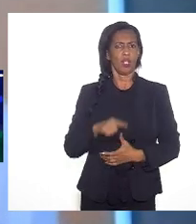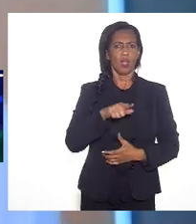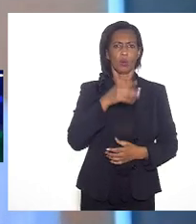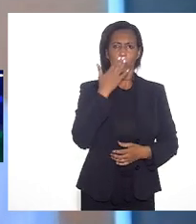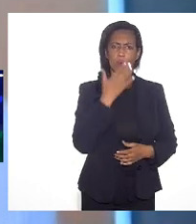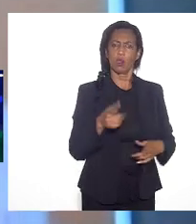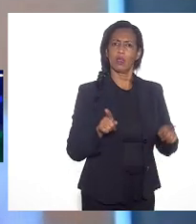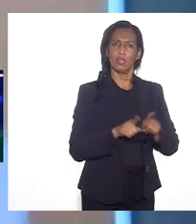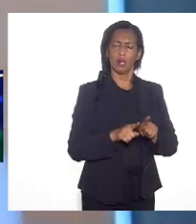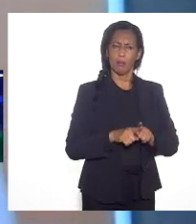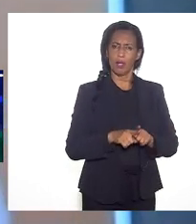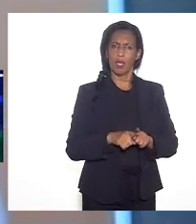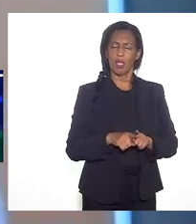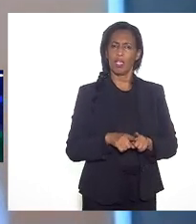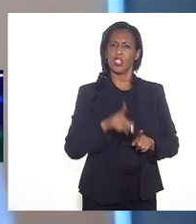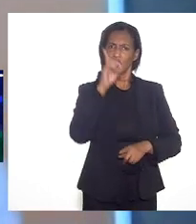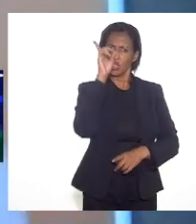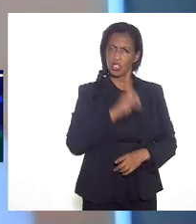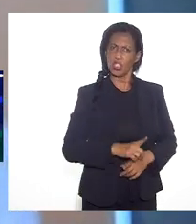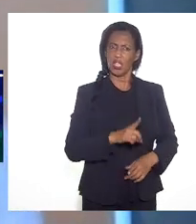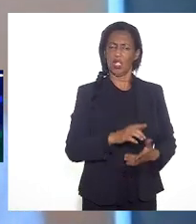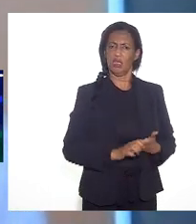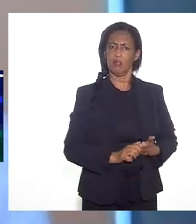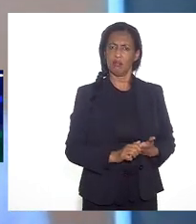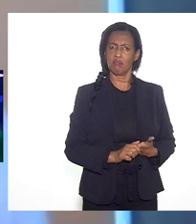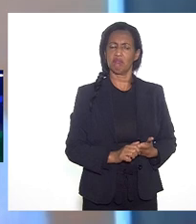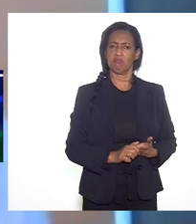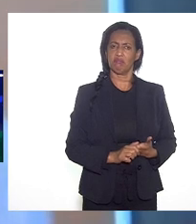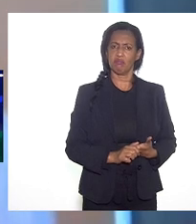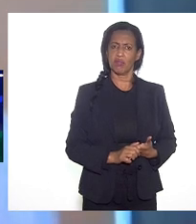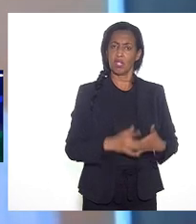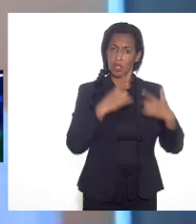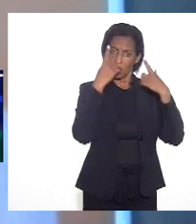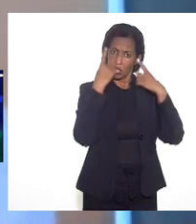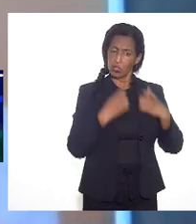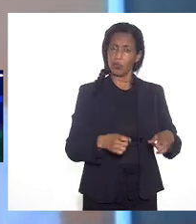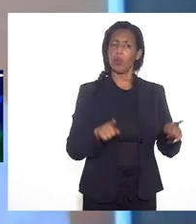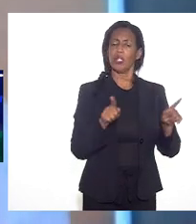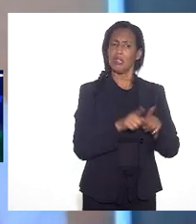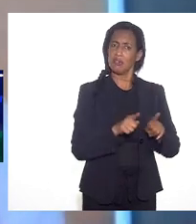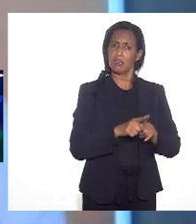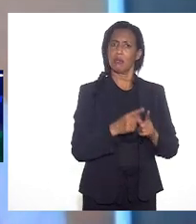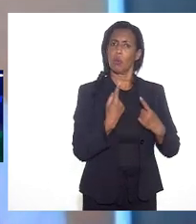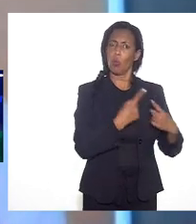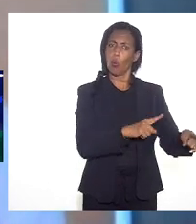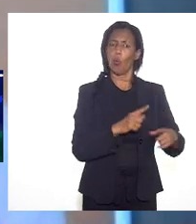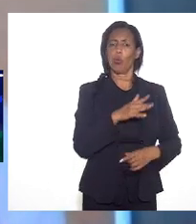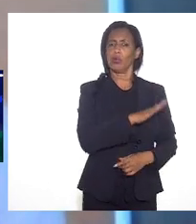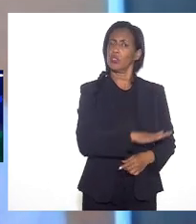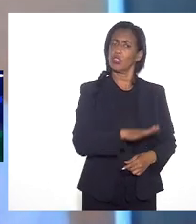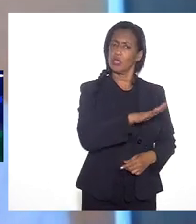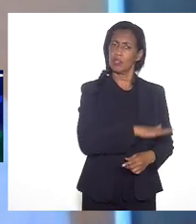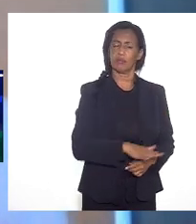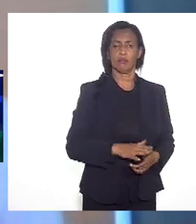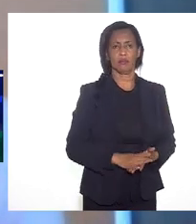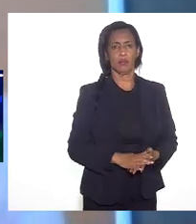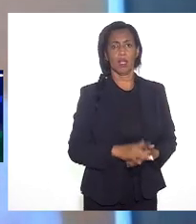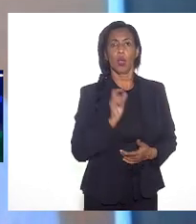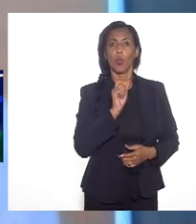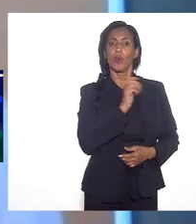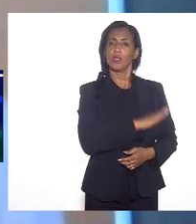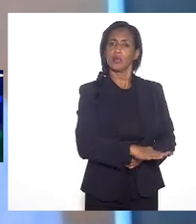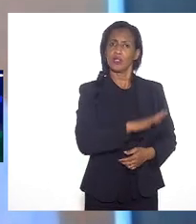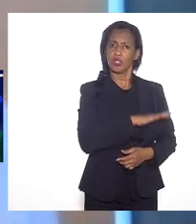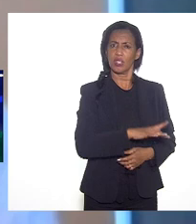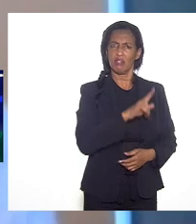tipo também de violação de direitos, né, e de violência instituída a essas crianças. Porque essas